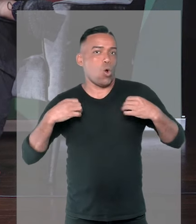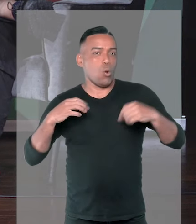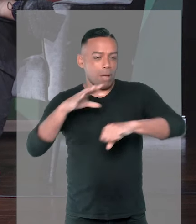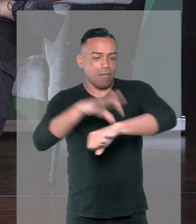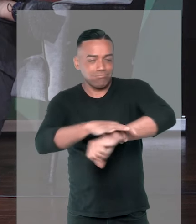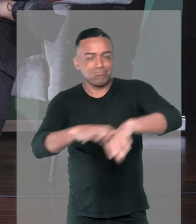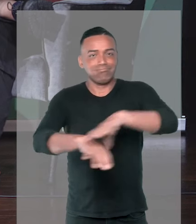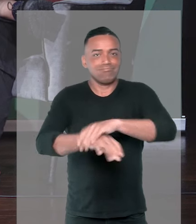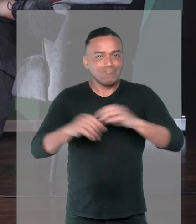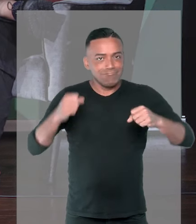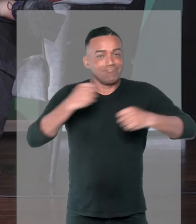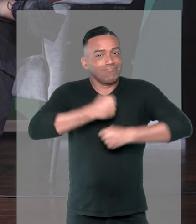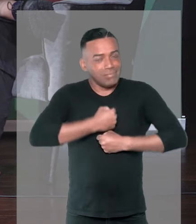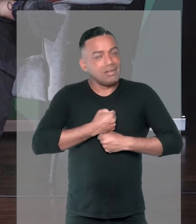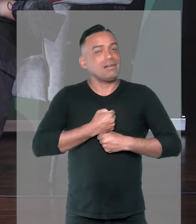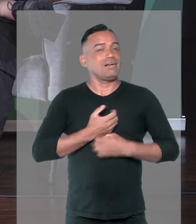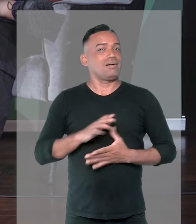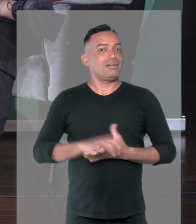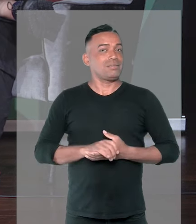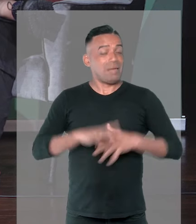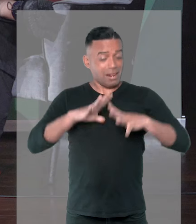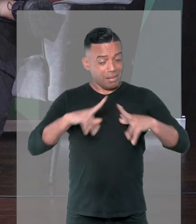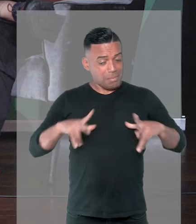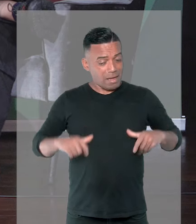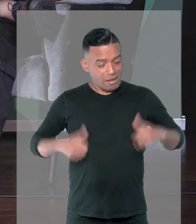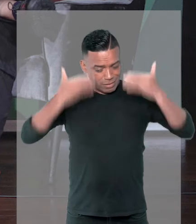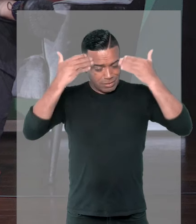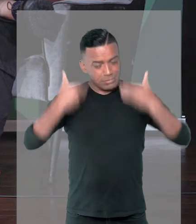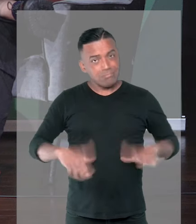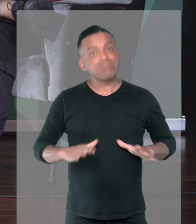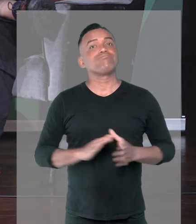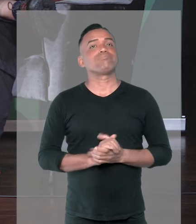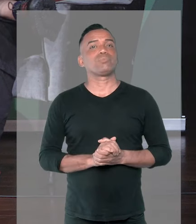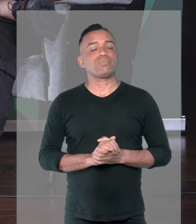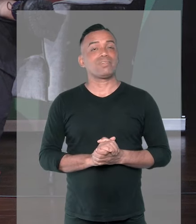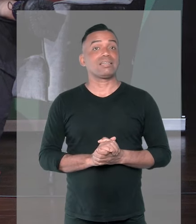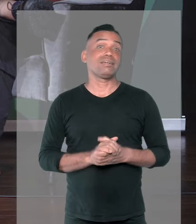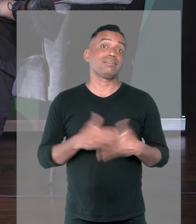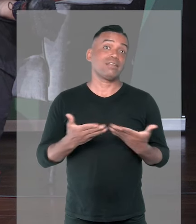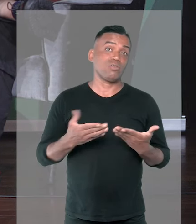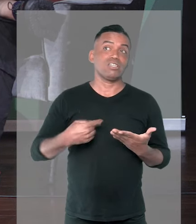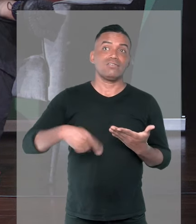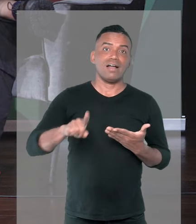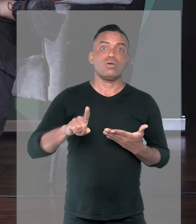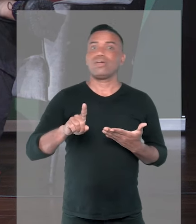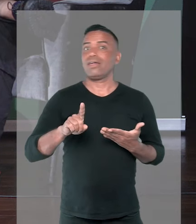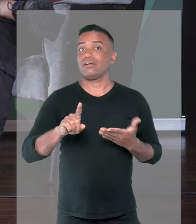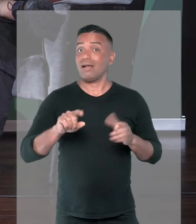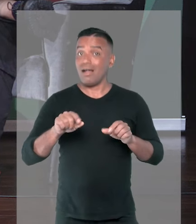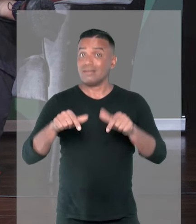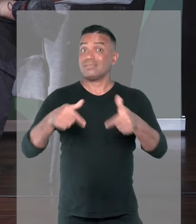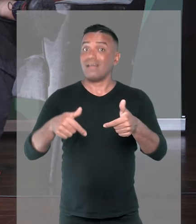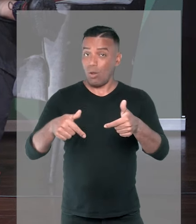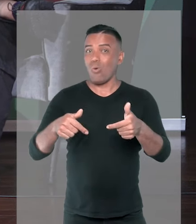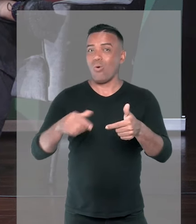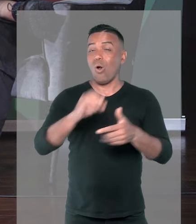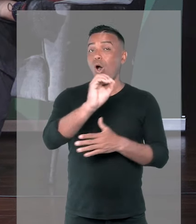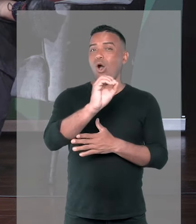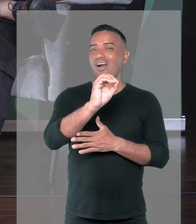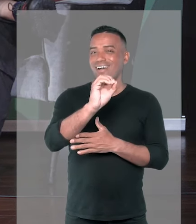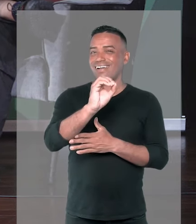e assim por diante de higiene pessoal e o que for aí você vai para o o de operações da teoria ao esse